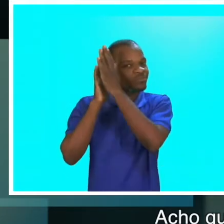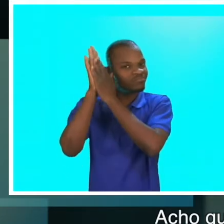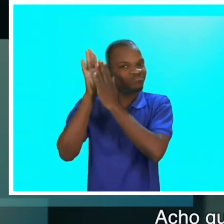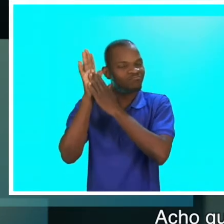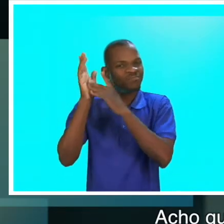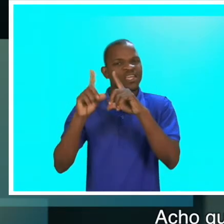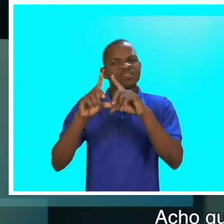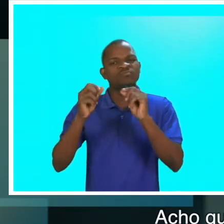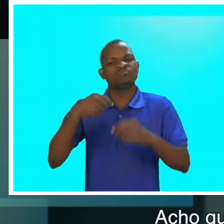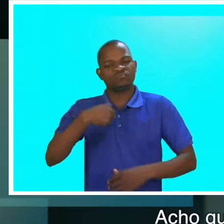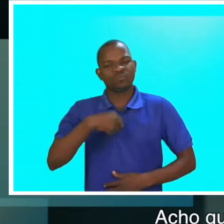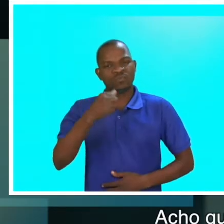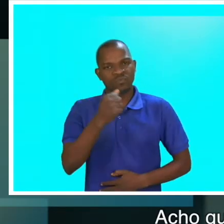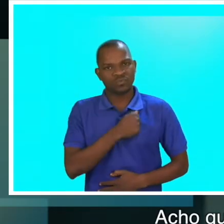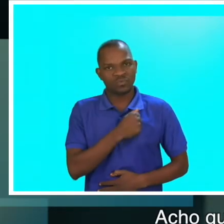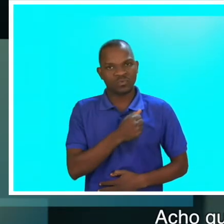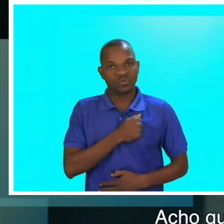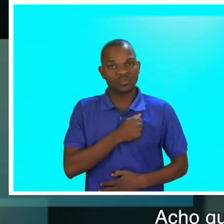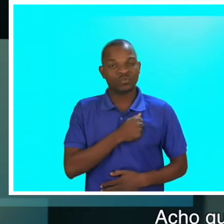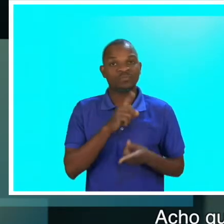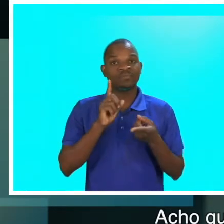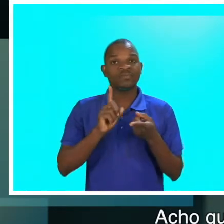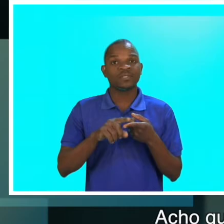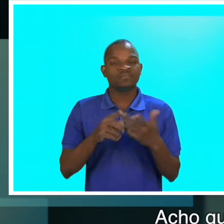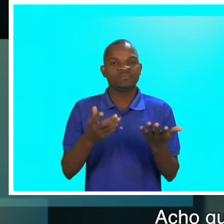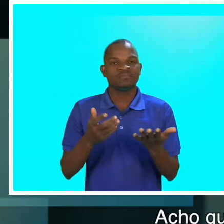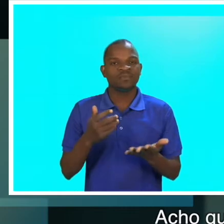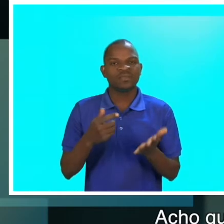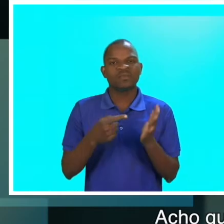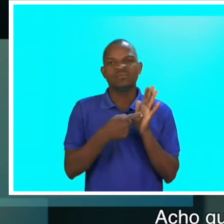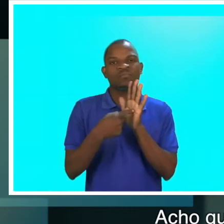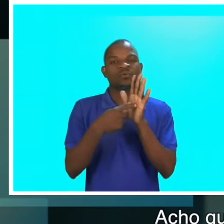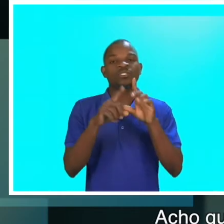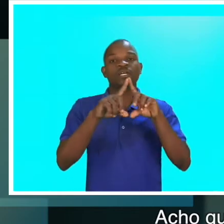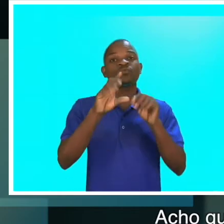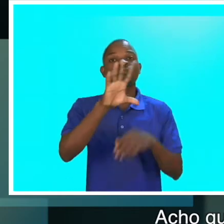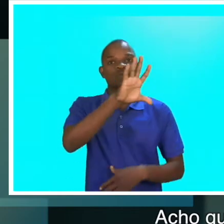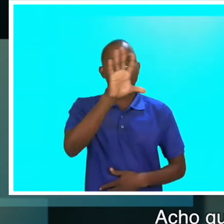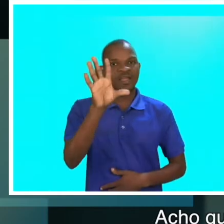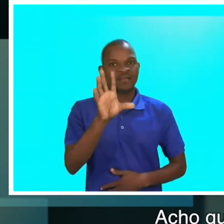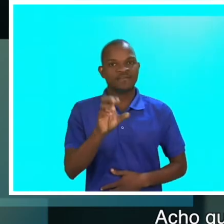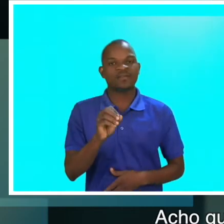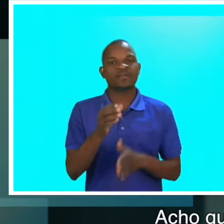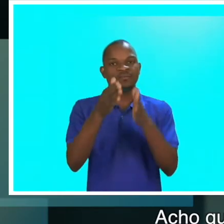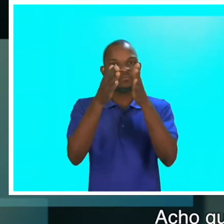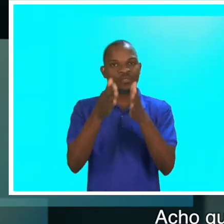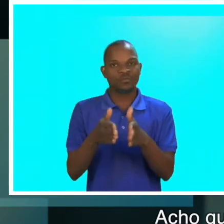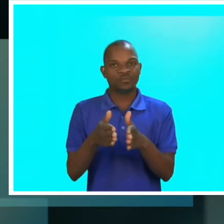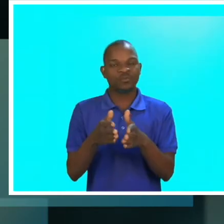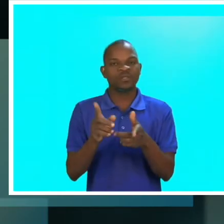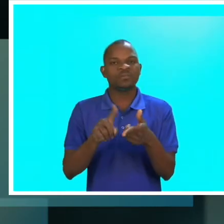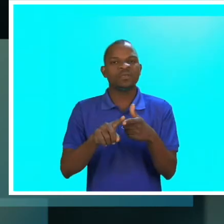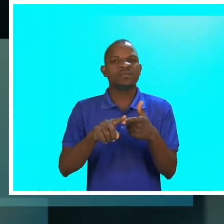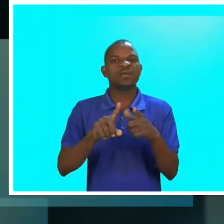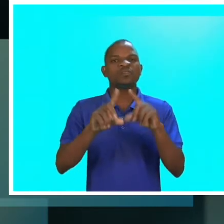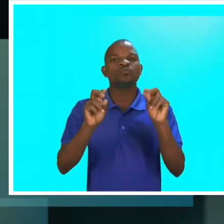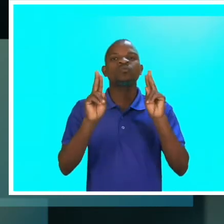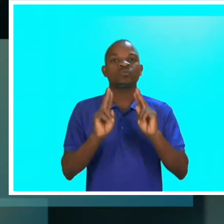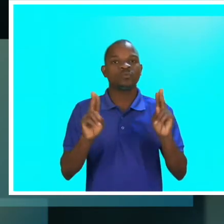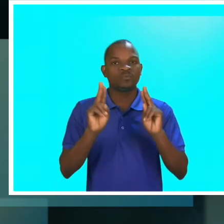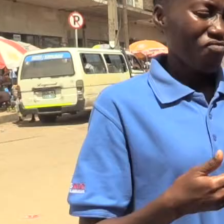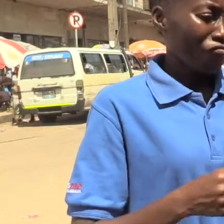de dreads é uma coisa que eu gosto e acho que retrata o africanismo, né? Uma